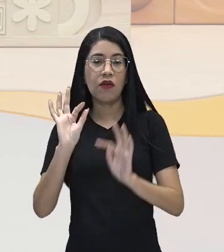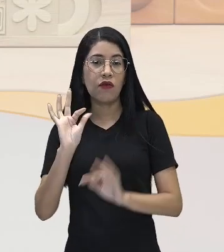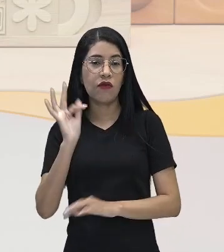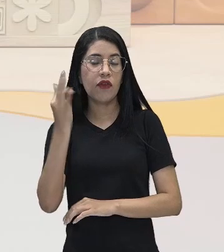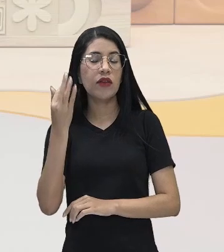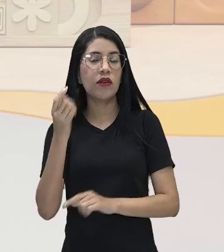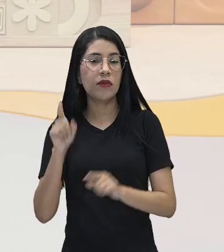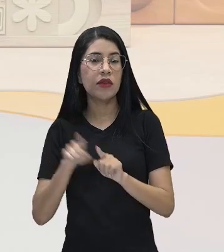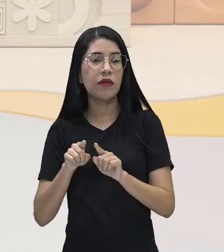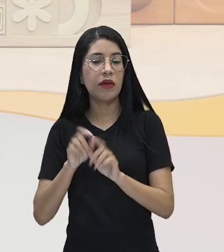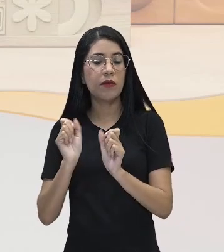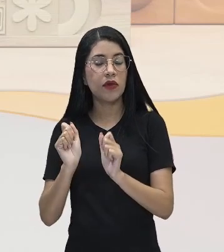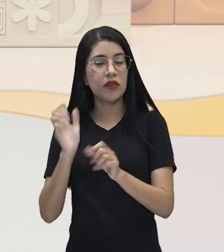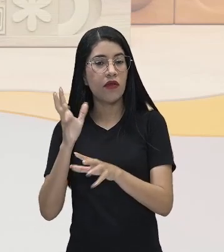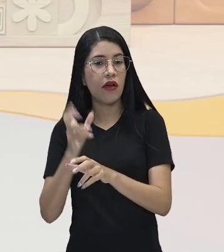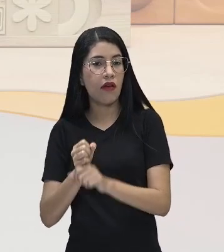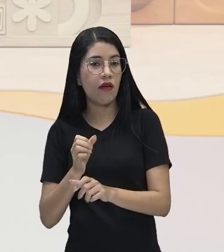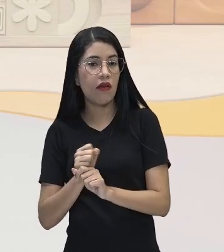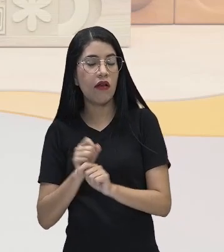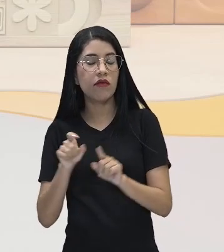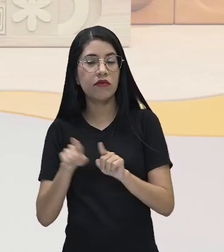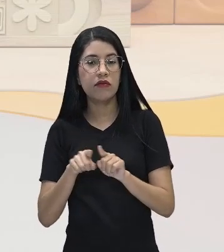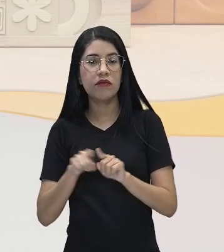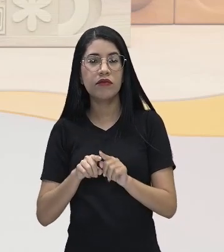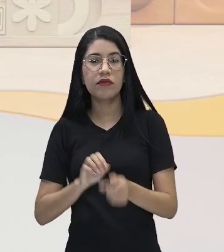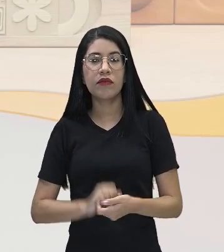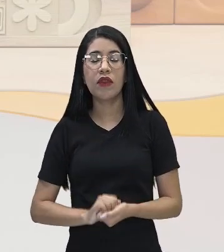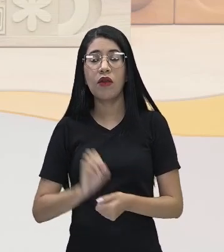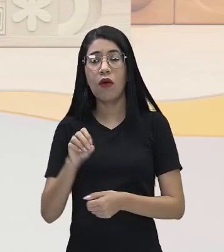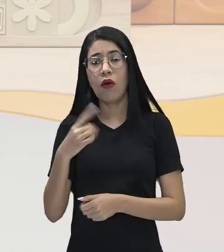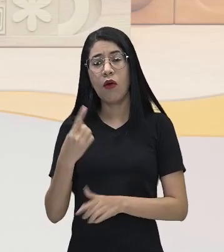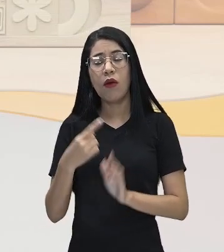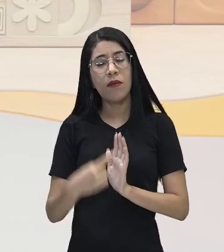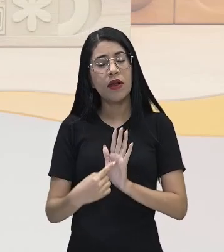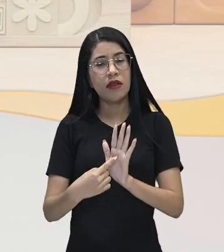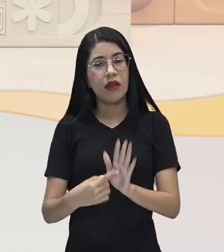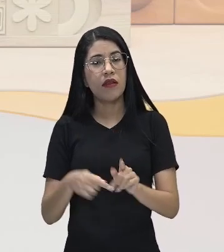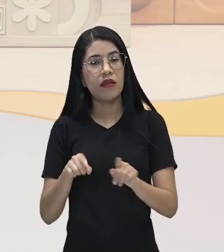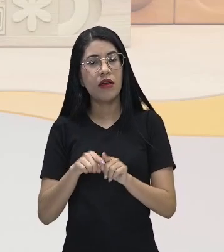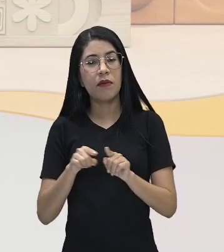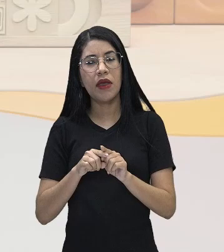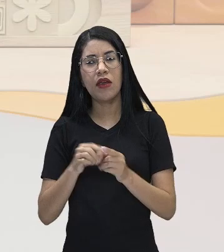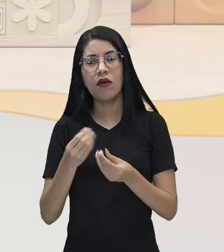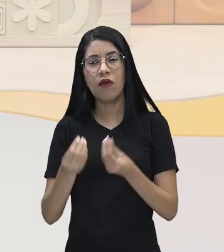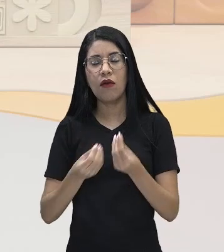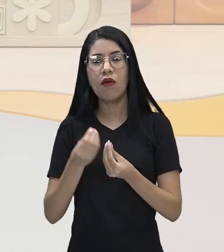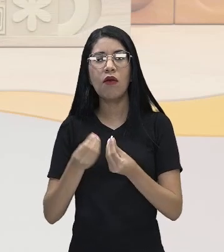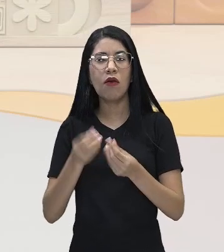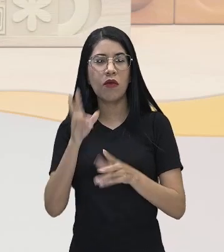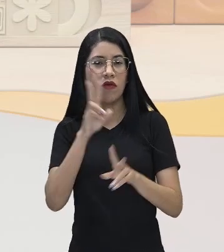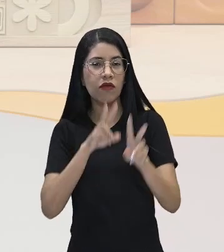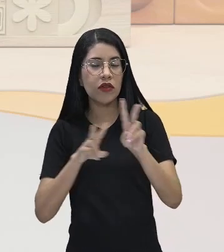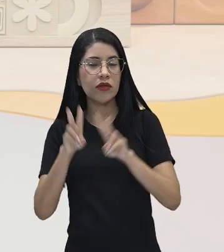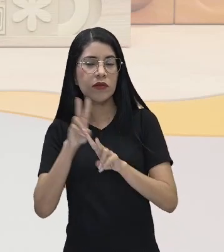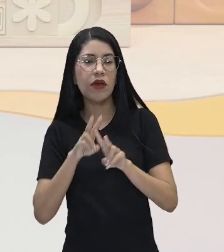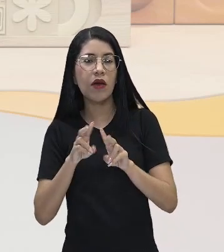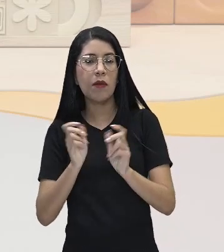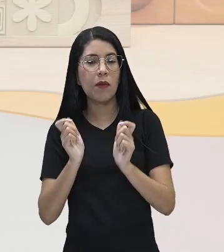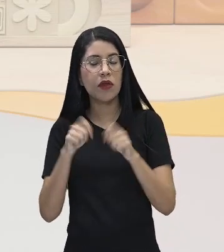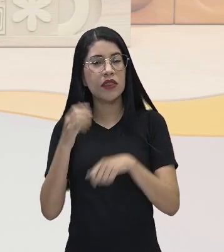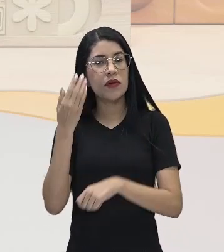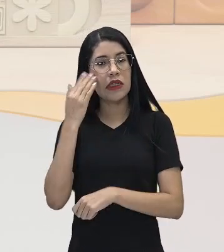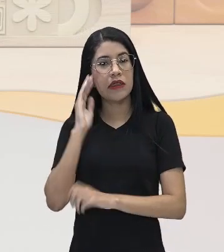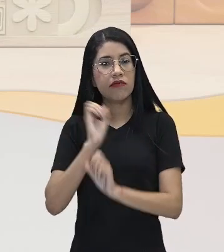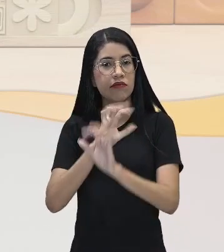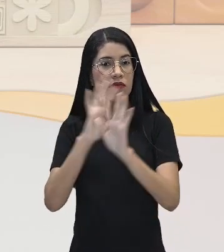ser quantificados, que possam ser medidos ou ilustrados de forma mais ou menos lógica. Então, quais